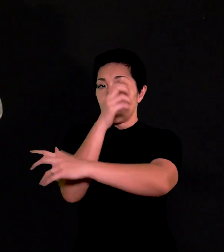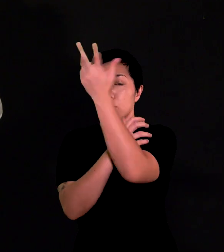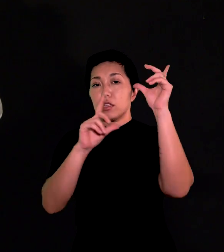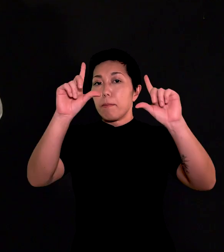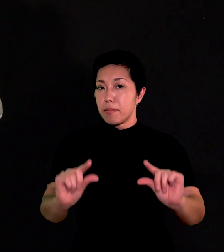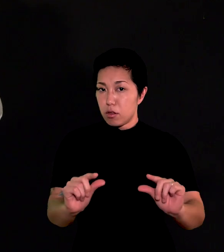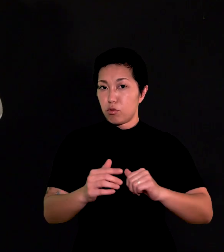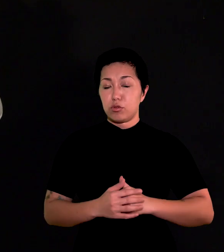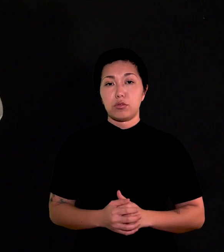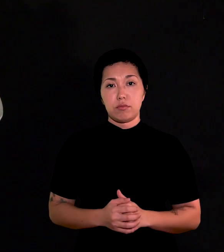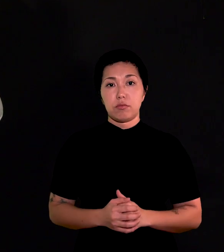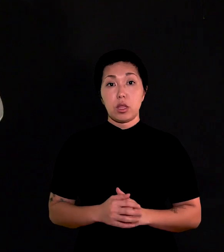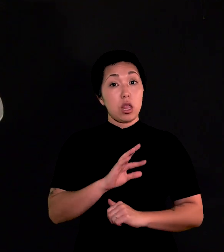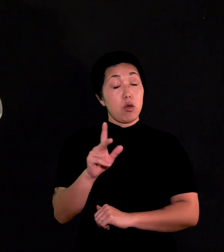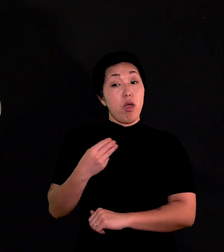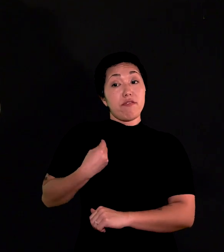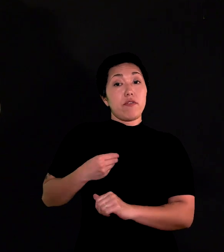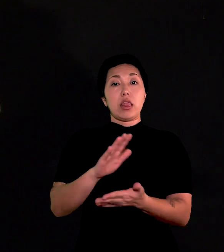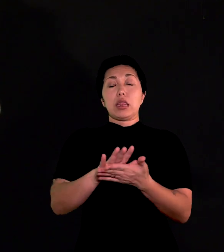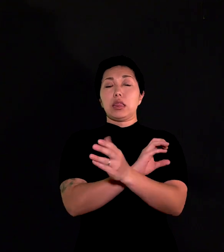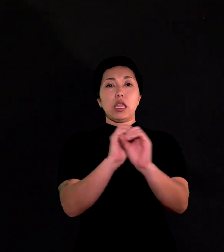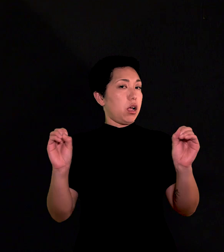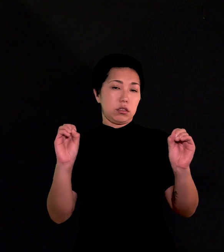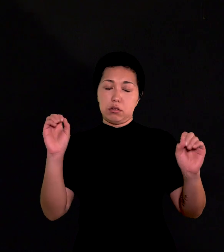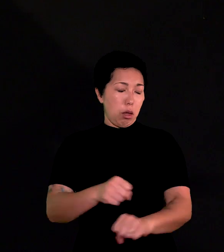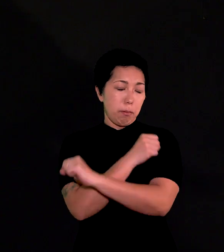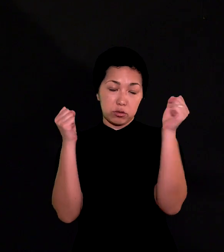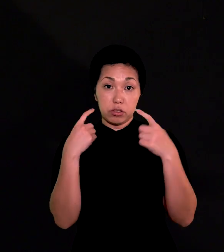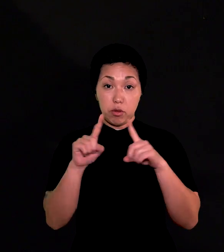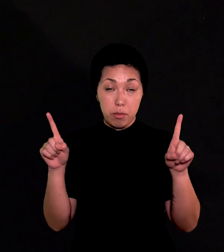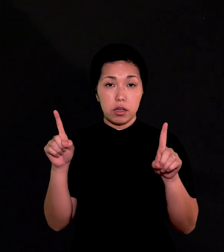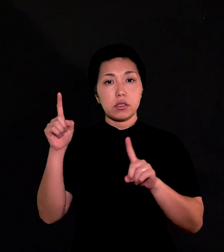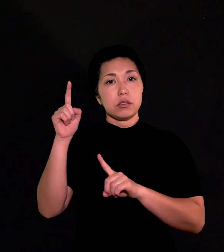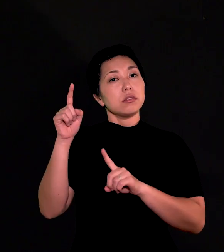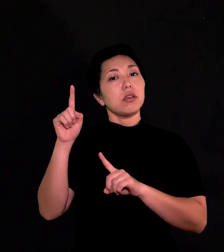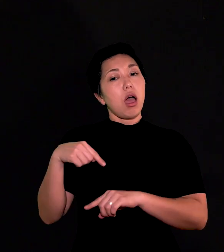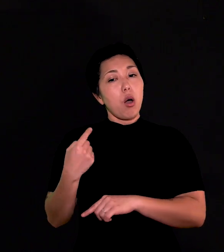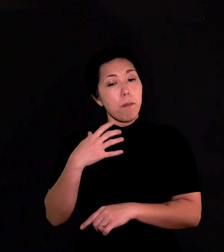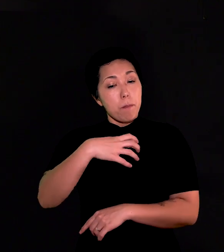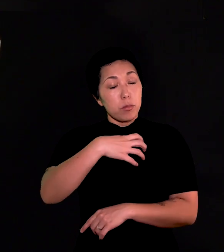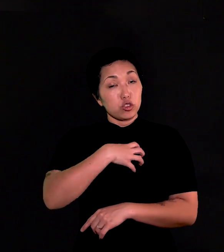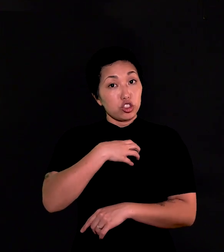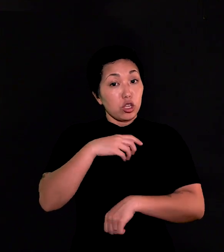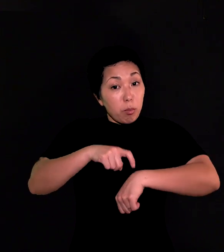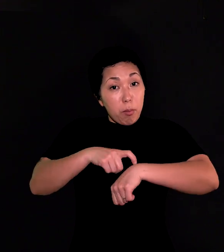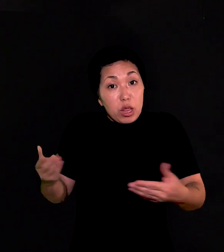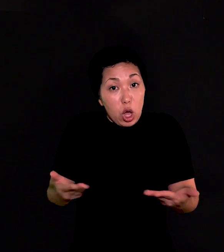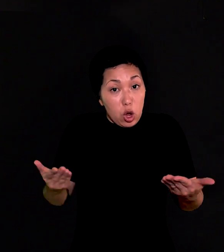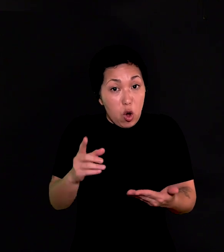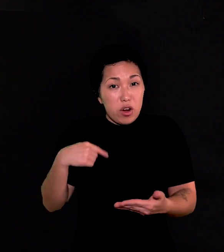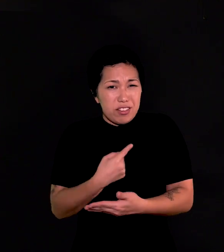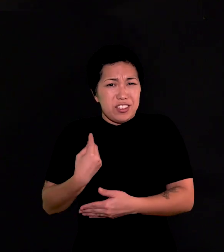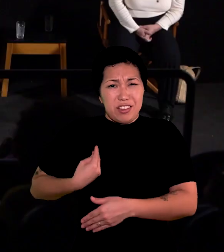naturais? Como vamos viver com menos? Não é que vamos viver sem nada, isso é impossível. Mas a entropia que nós